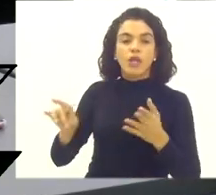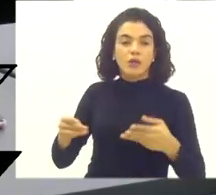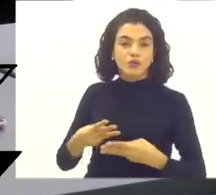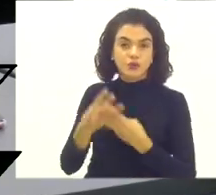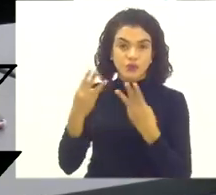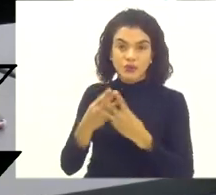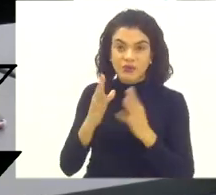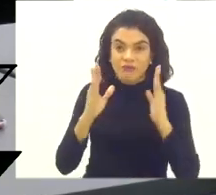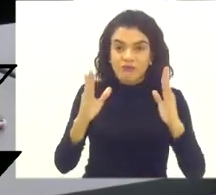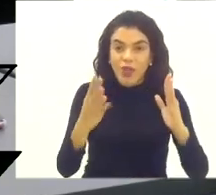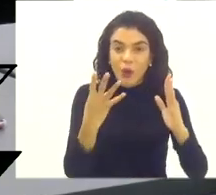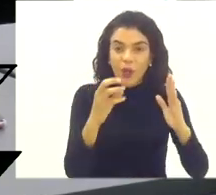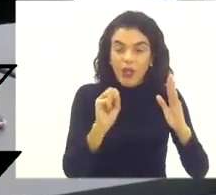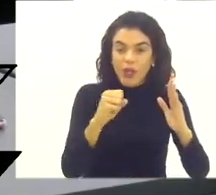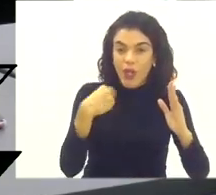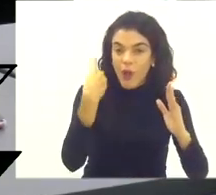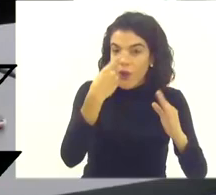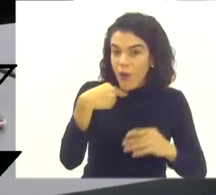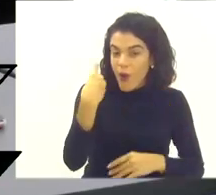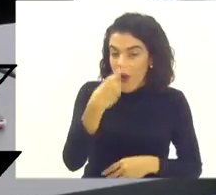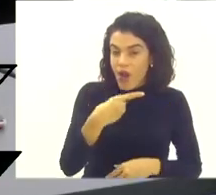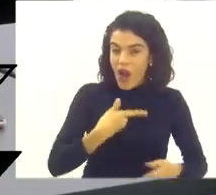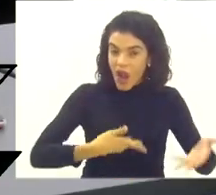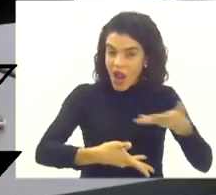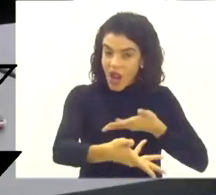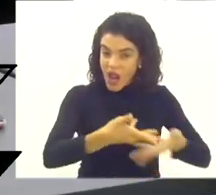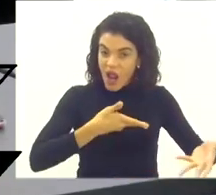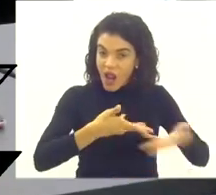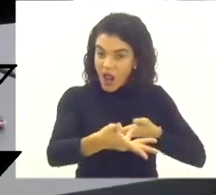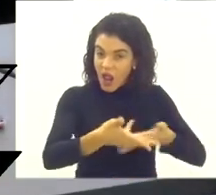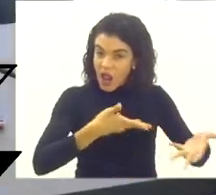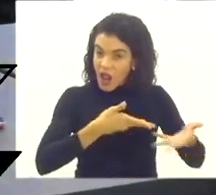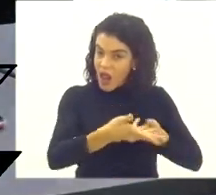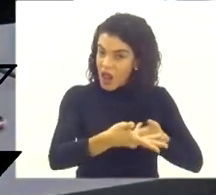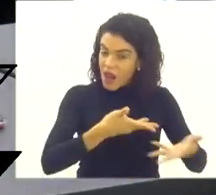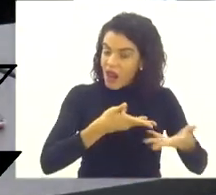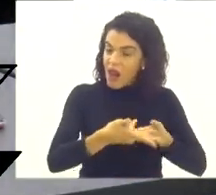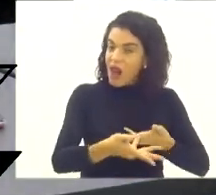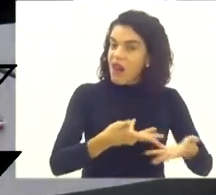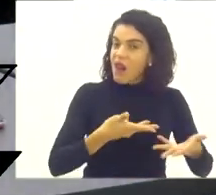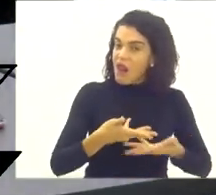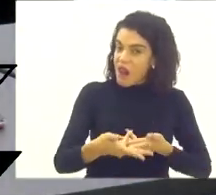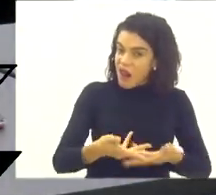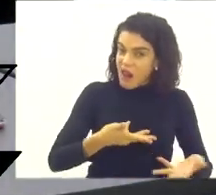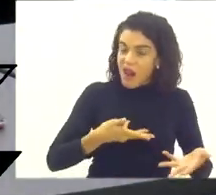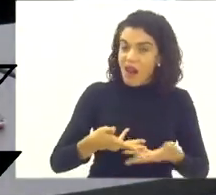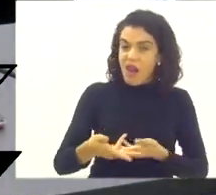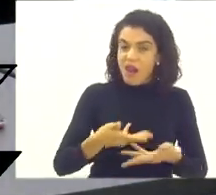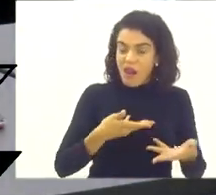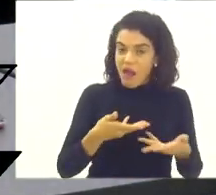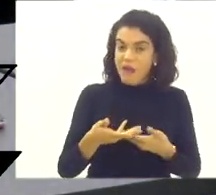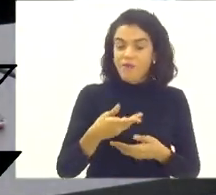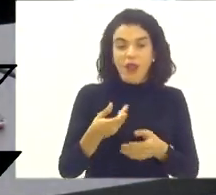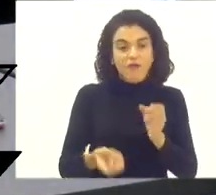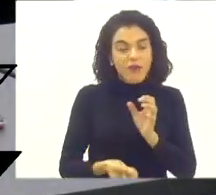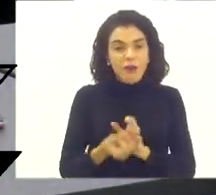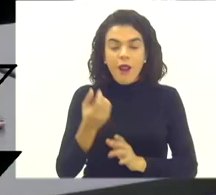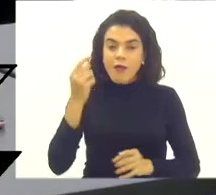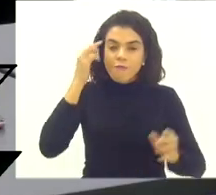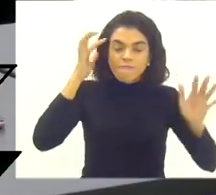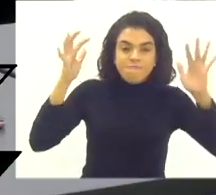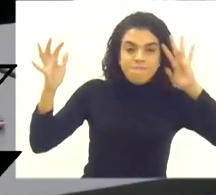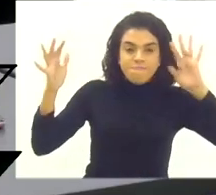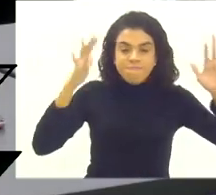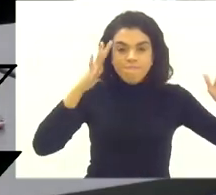em 48 horas ou ela interagir com o cérebros humanos ela foi criando a sua peça